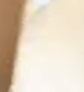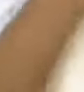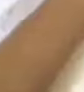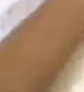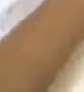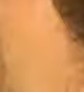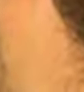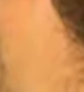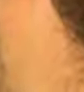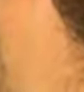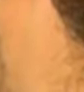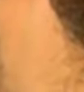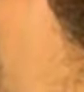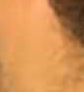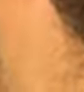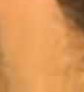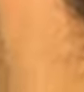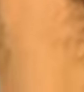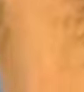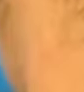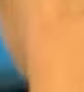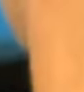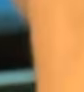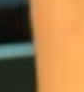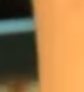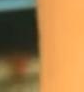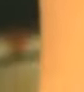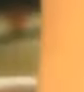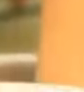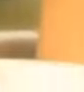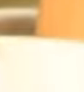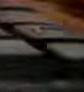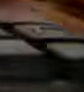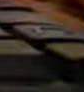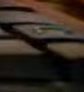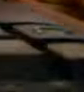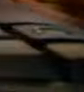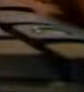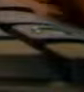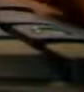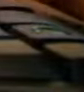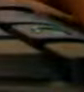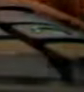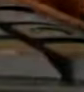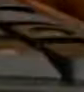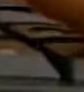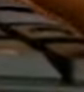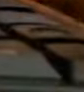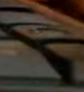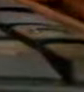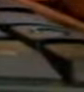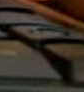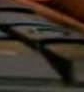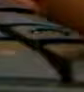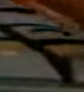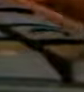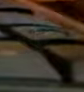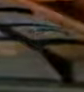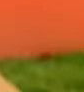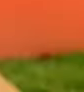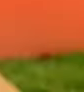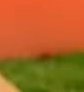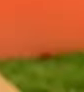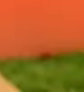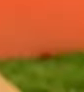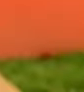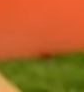acadêmico acontece quando um estudante copia ideias, conceitos e até mesmo frases de um autor e as utiliza sem dar os